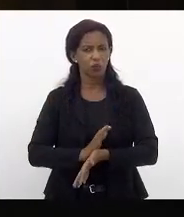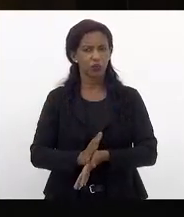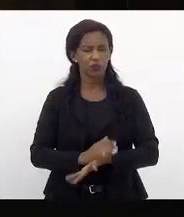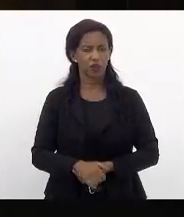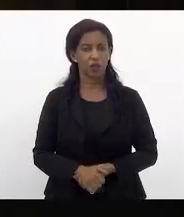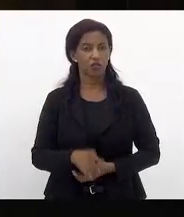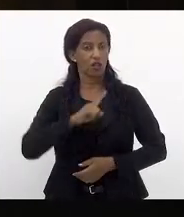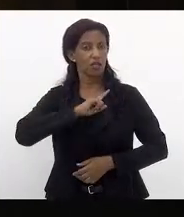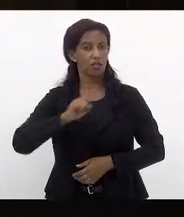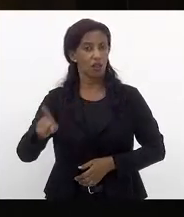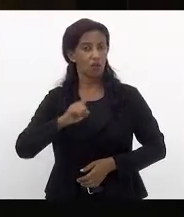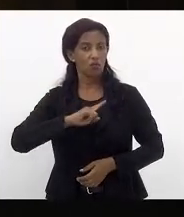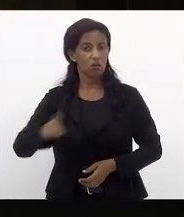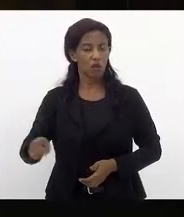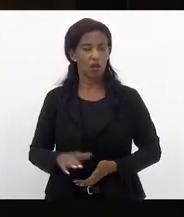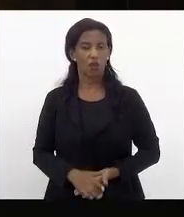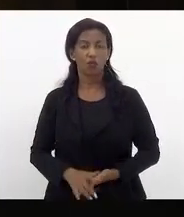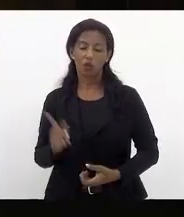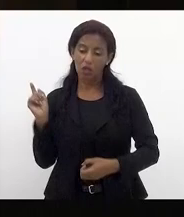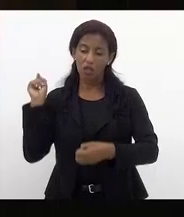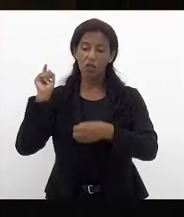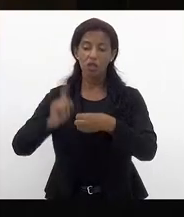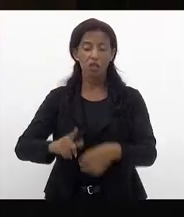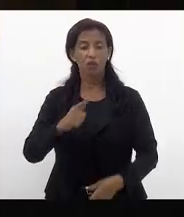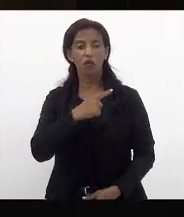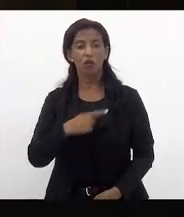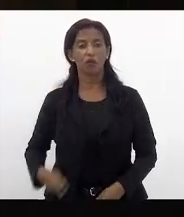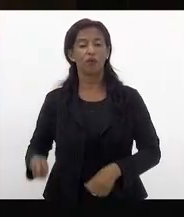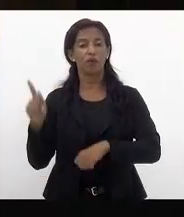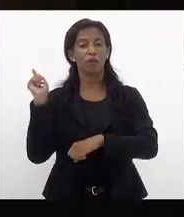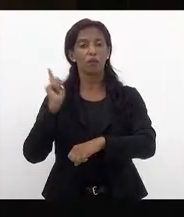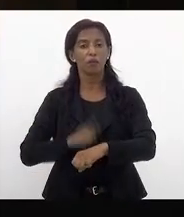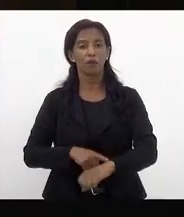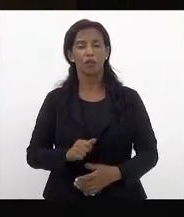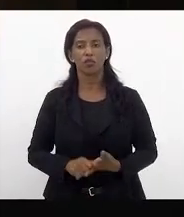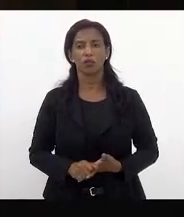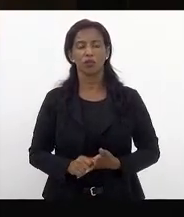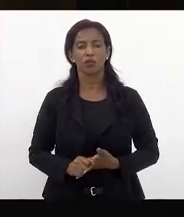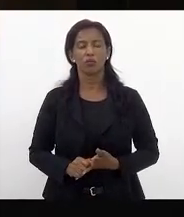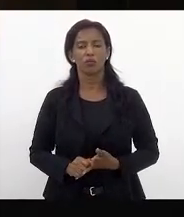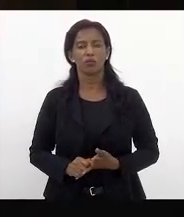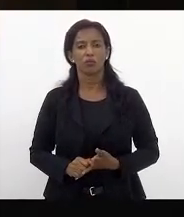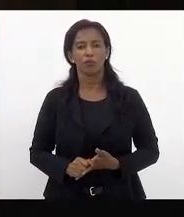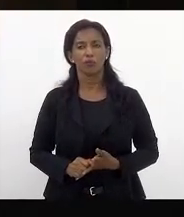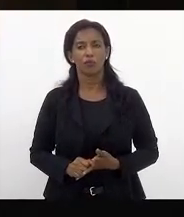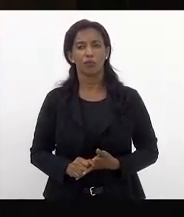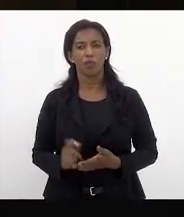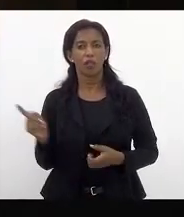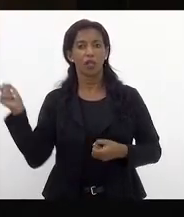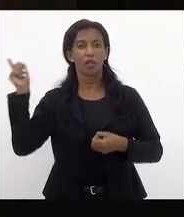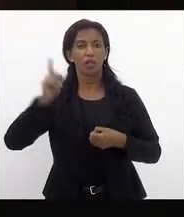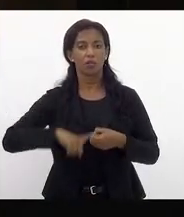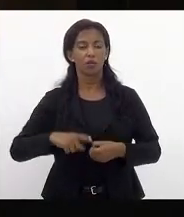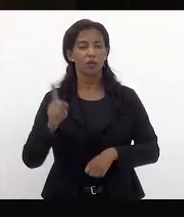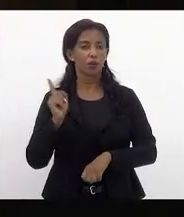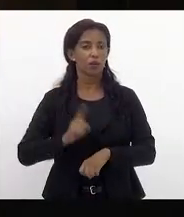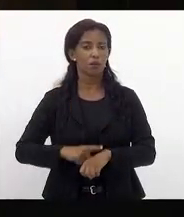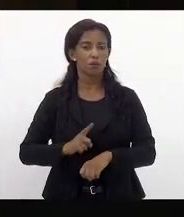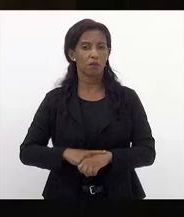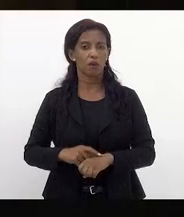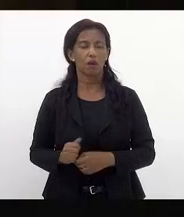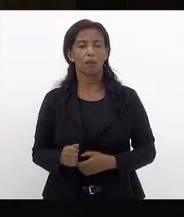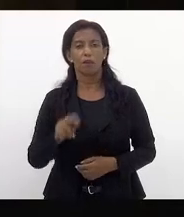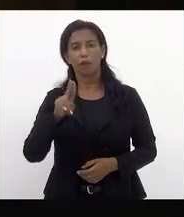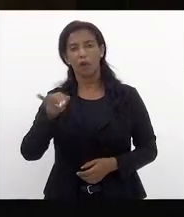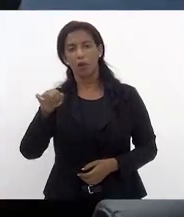não, e a necessidade de devolução imediata para o Poder Executivo e a devolução imediata para